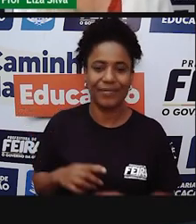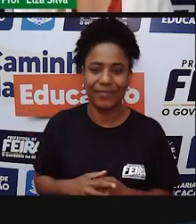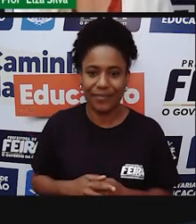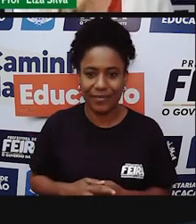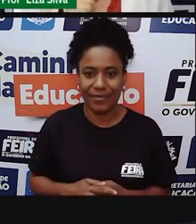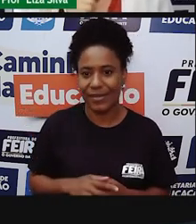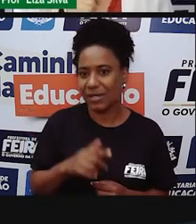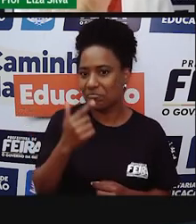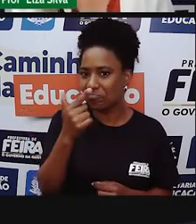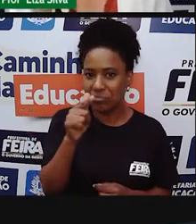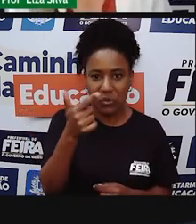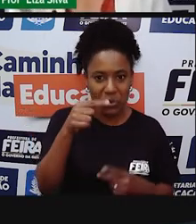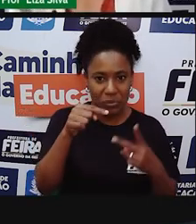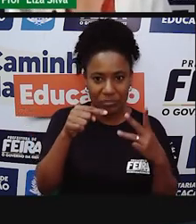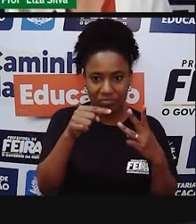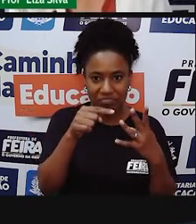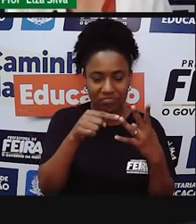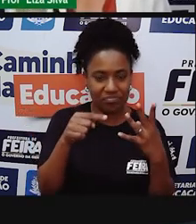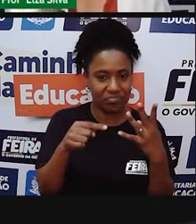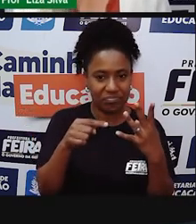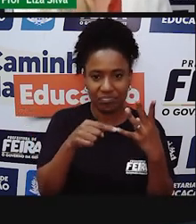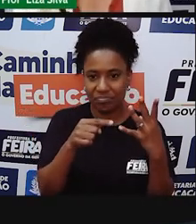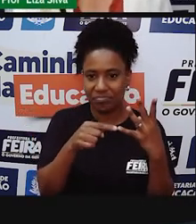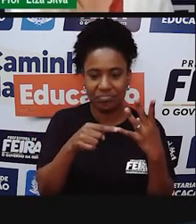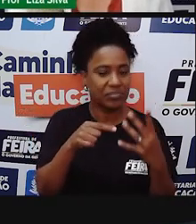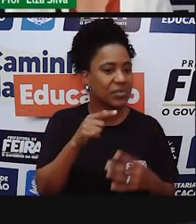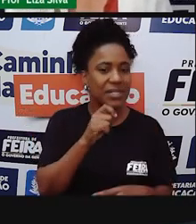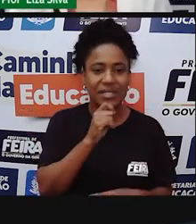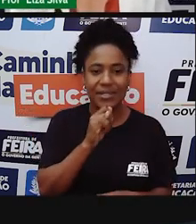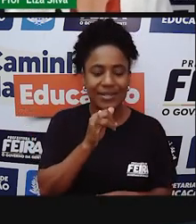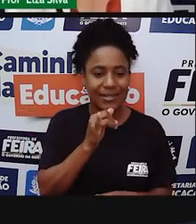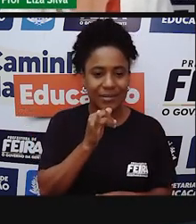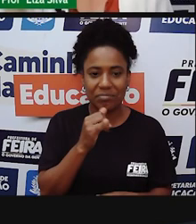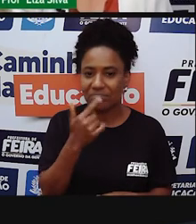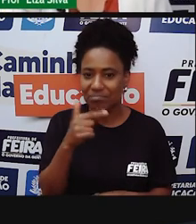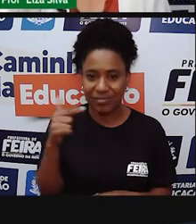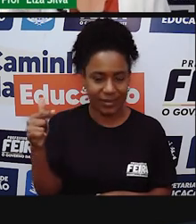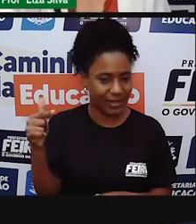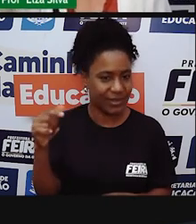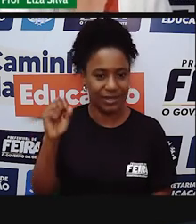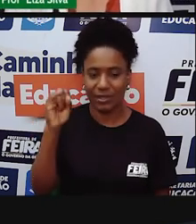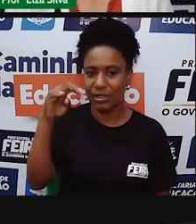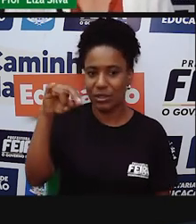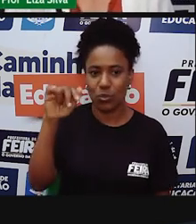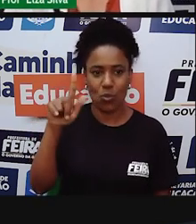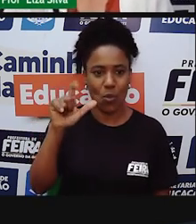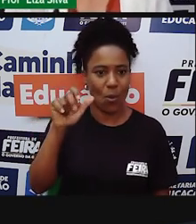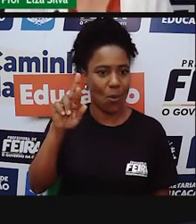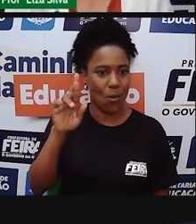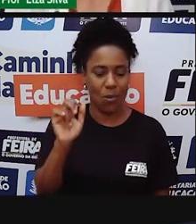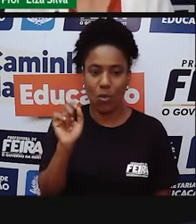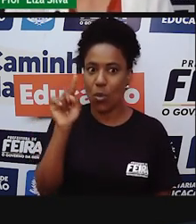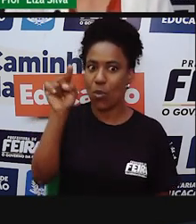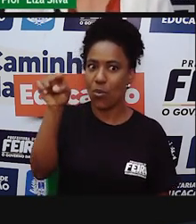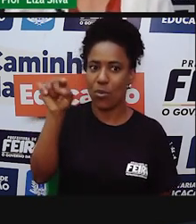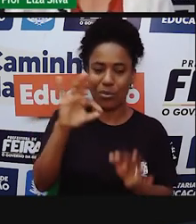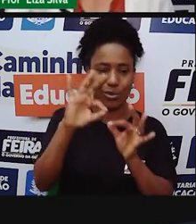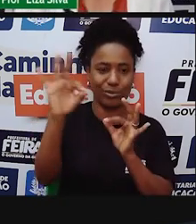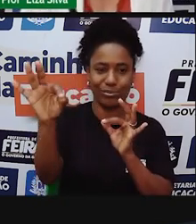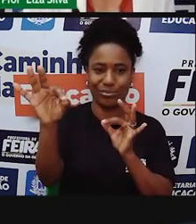o that, que é o singular, para coisas ou pessoas que estão longe de mim. Ok,